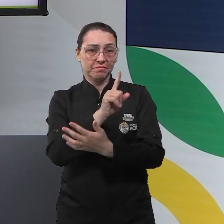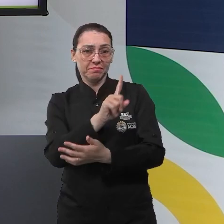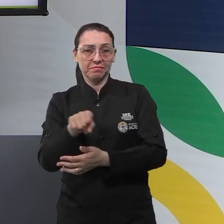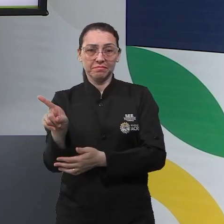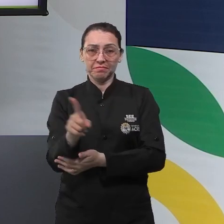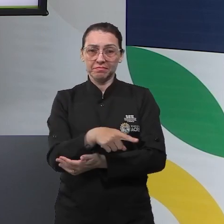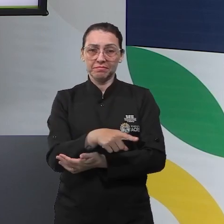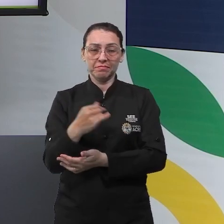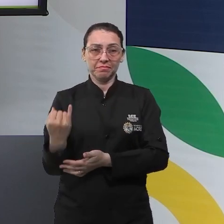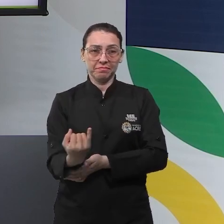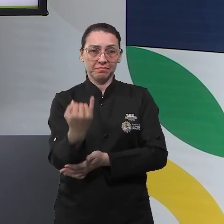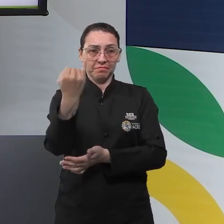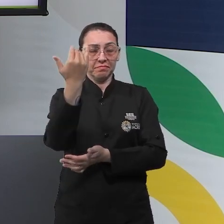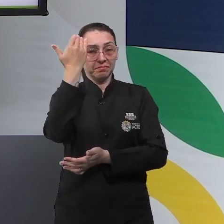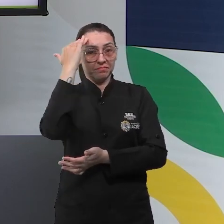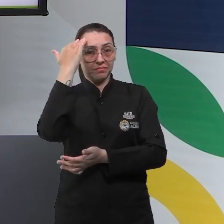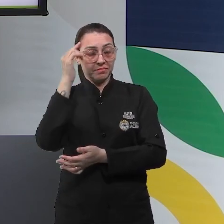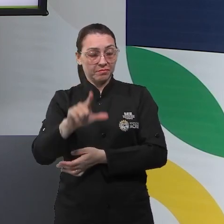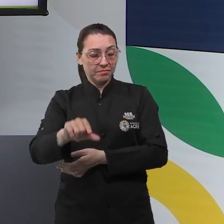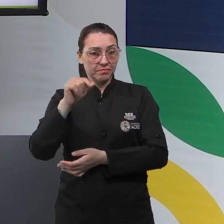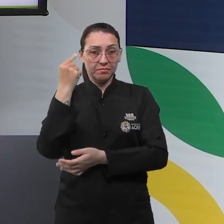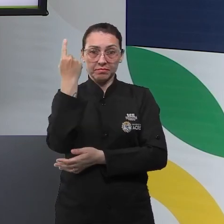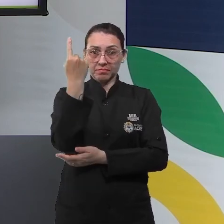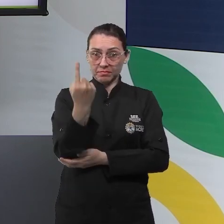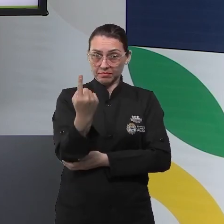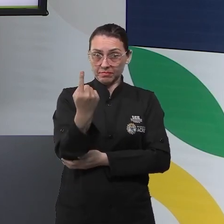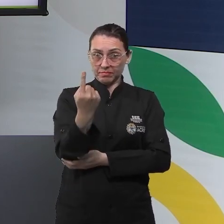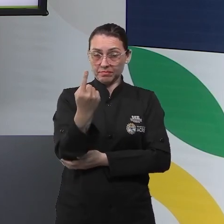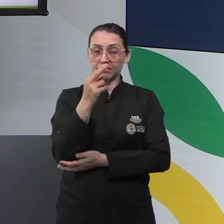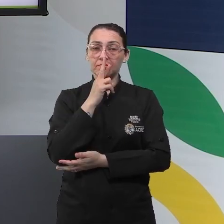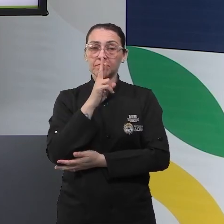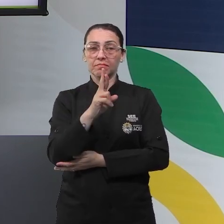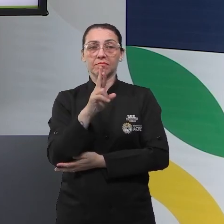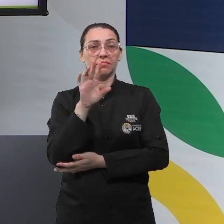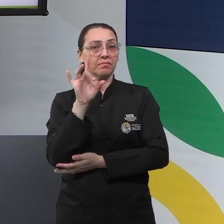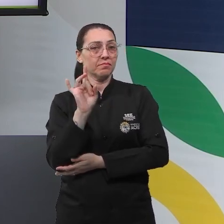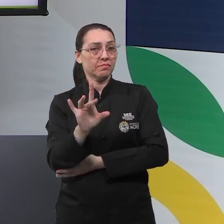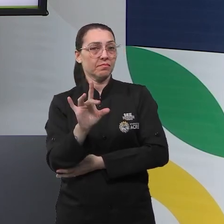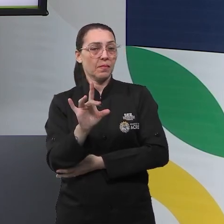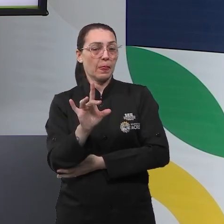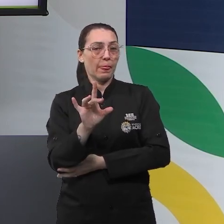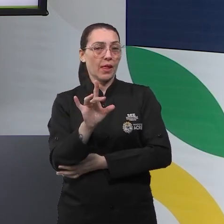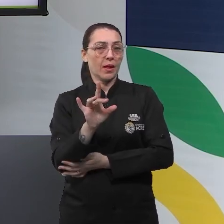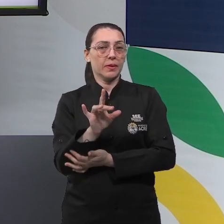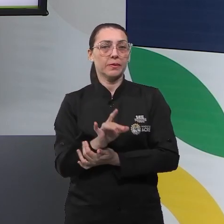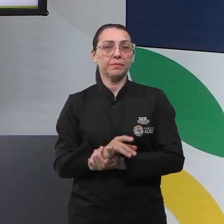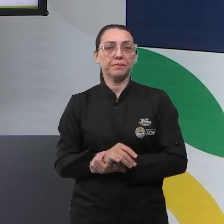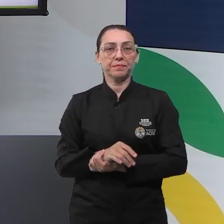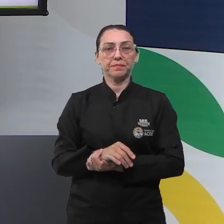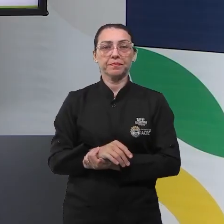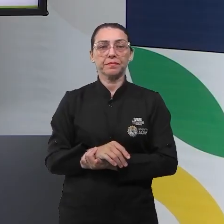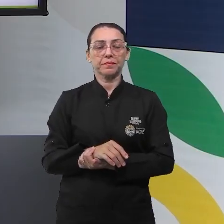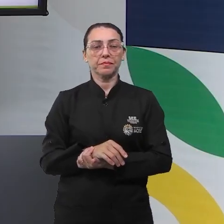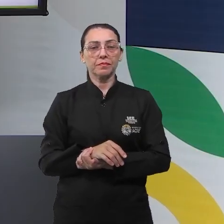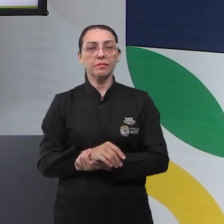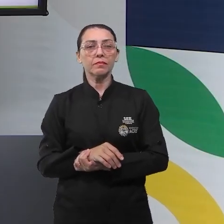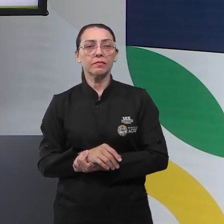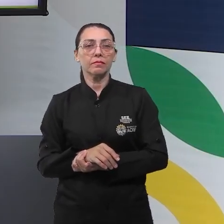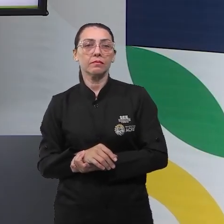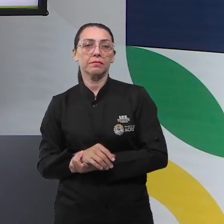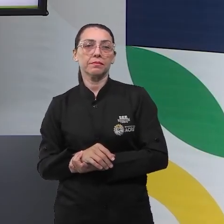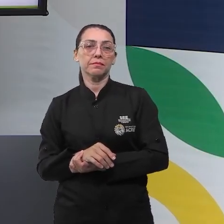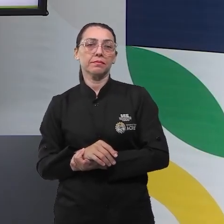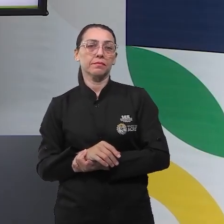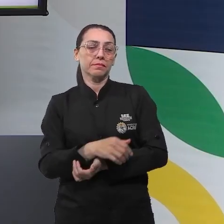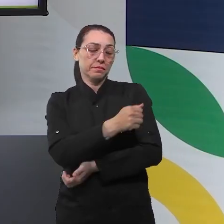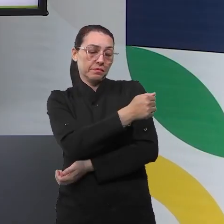anulada. Então é muito importante você entender isso. Você não pode rasurar o seu gabarito. Você não pode marcar mais de uma questão, como muitas das vezes os alunos,